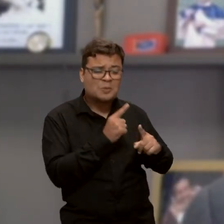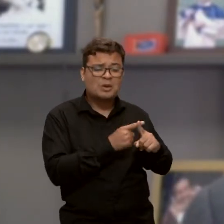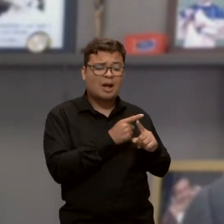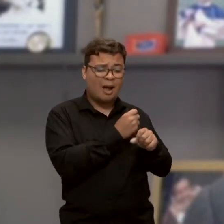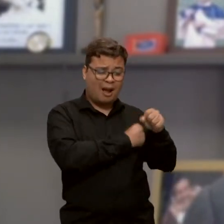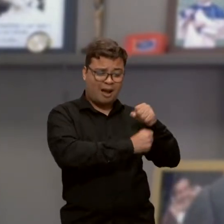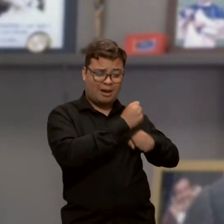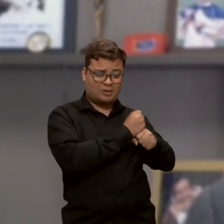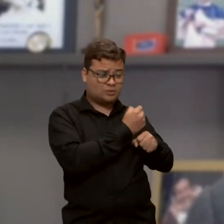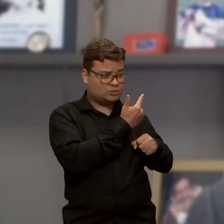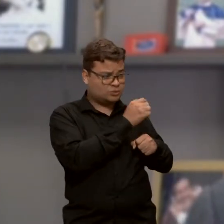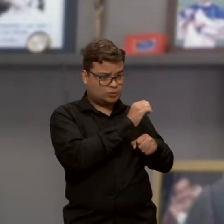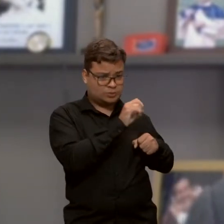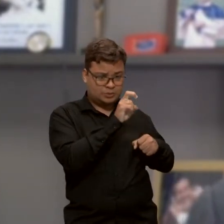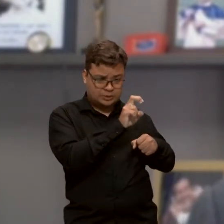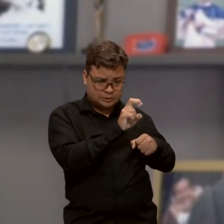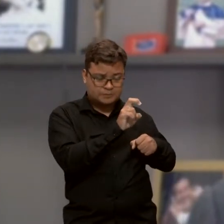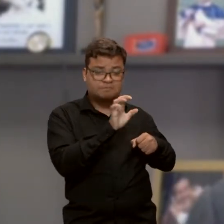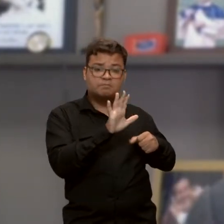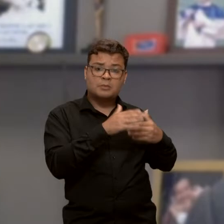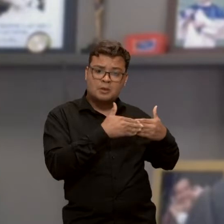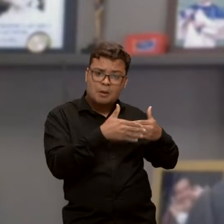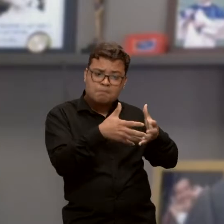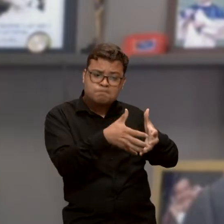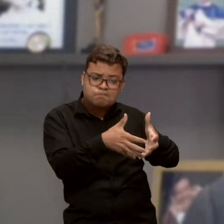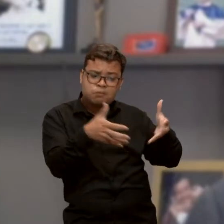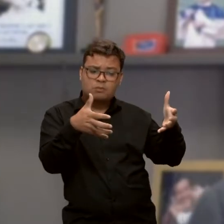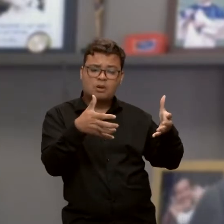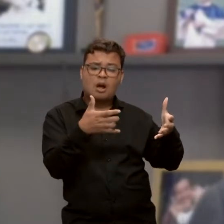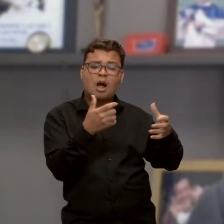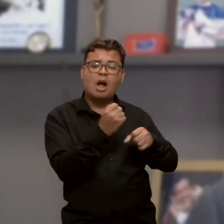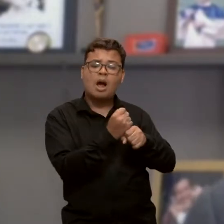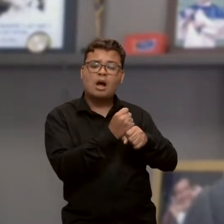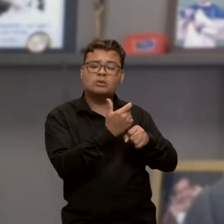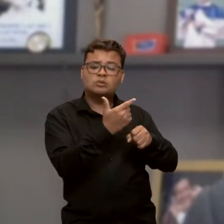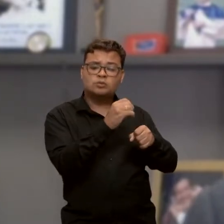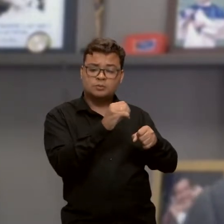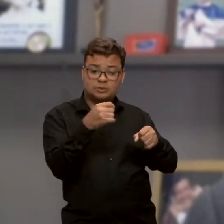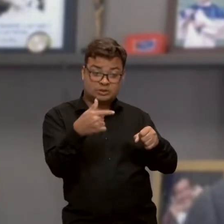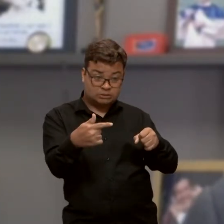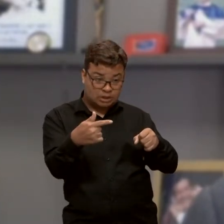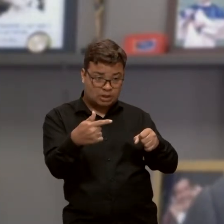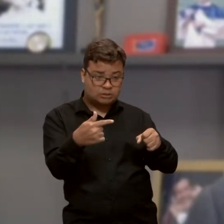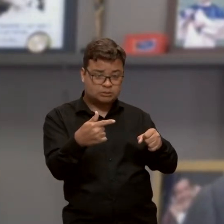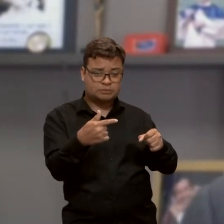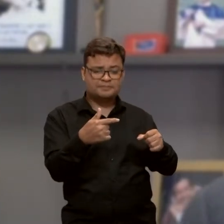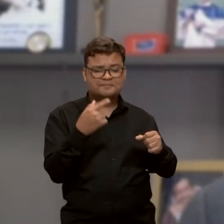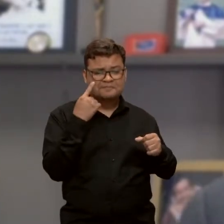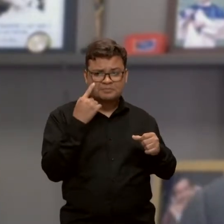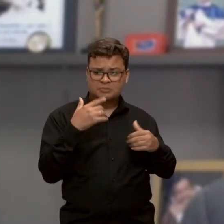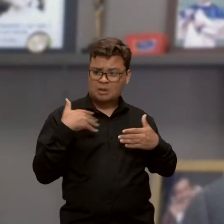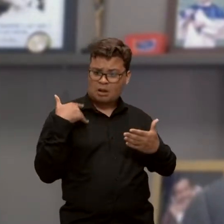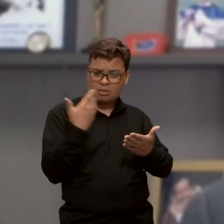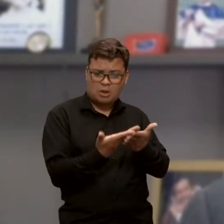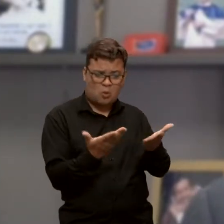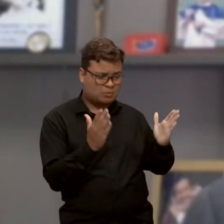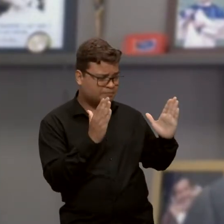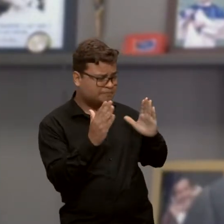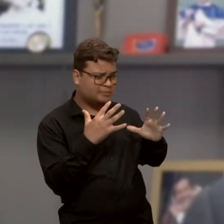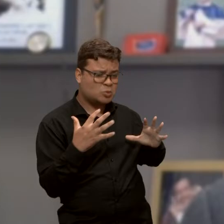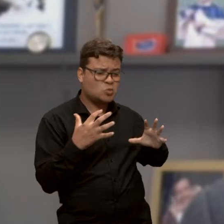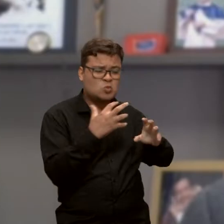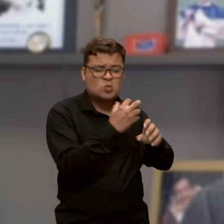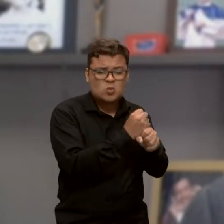mas a expansão chegou mesmo em 2007, então nós estamos falando aí de 15 anos, né, que